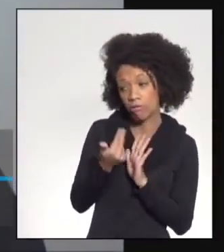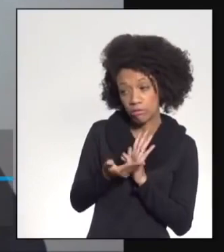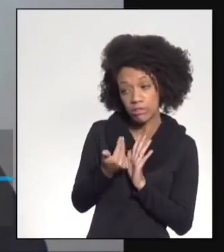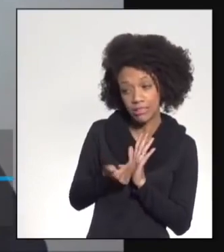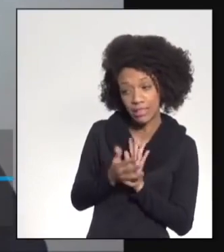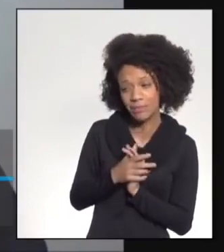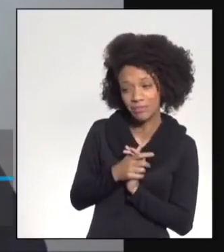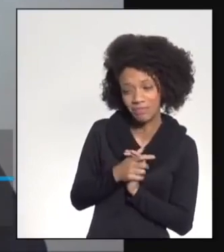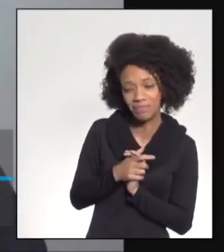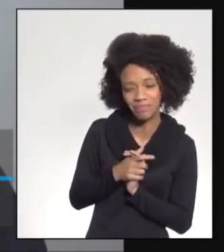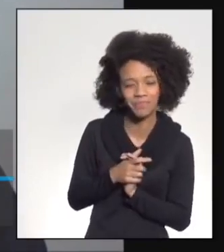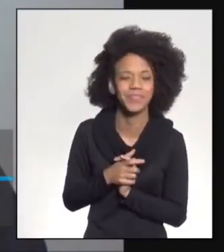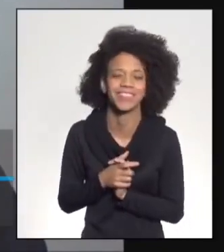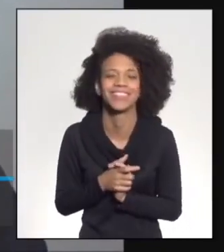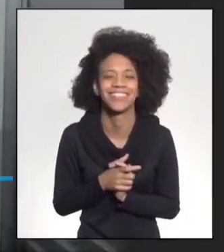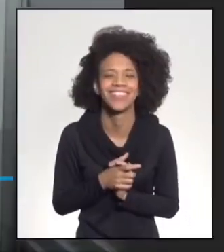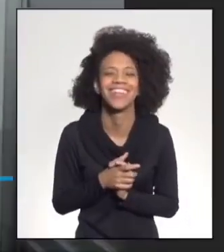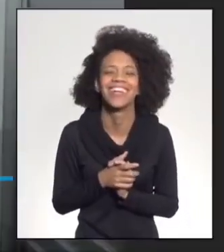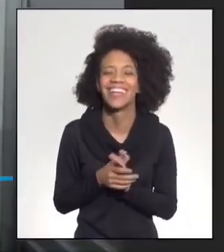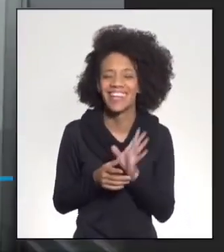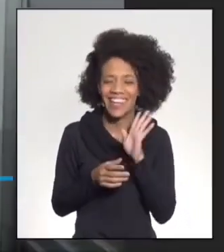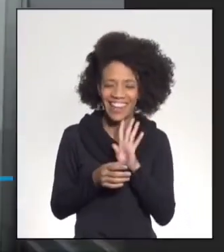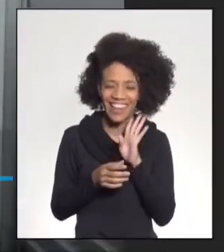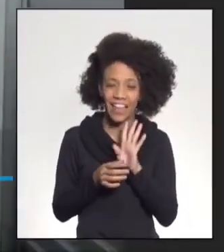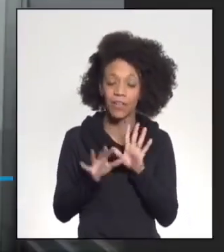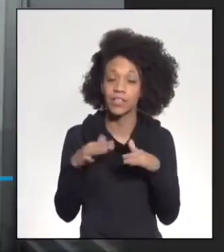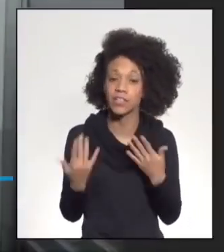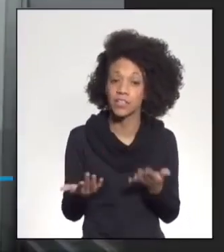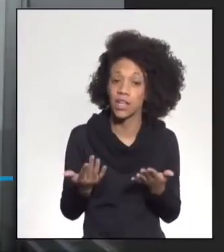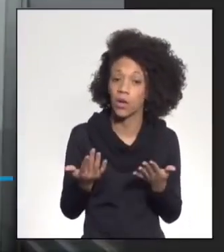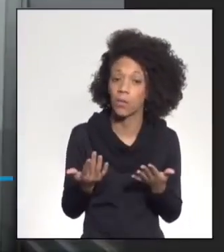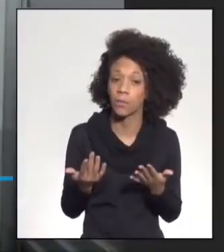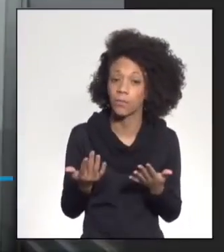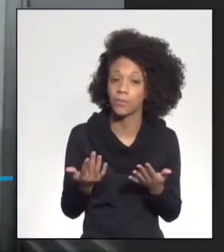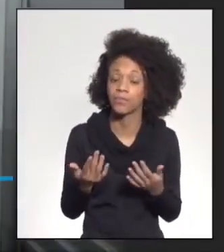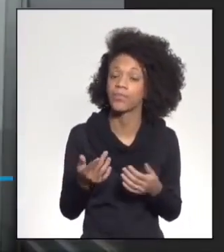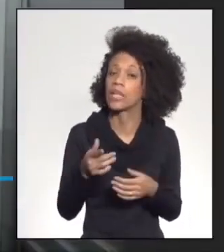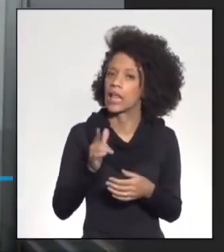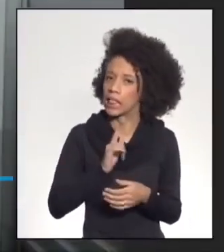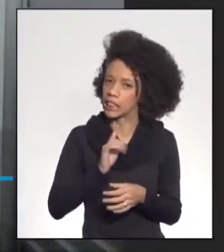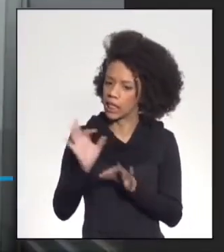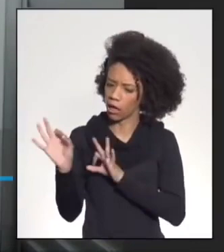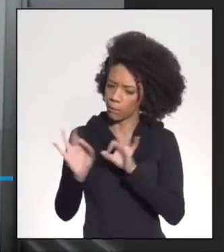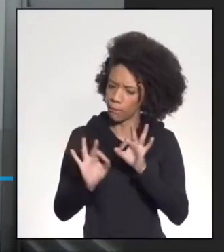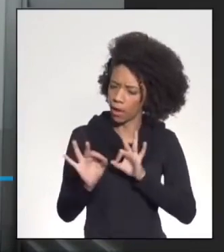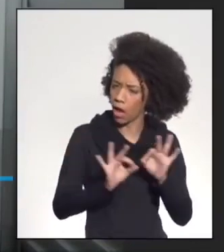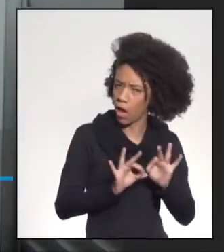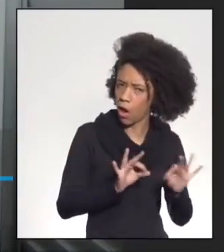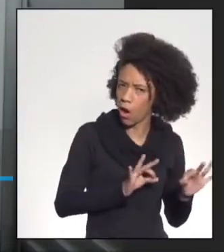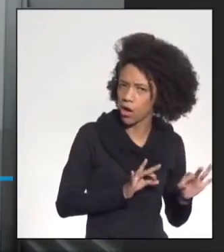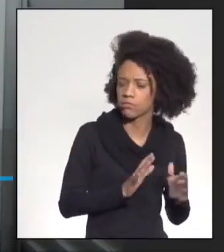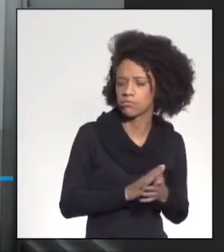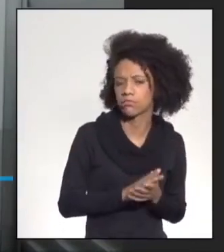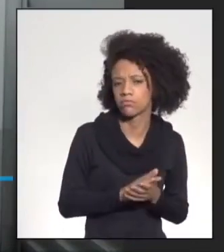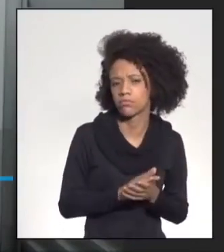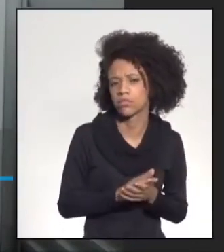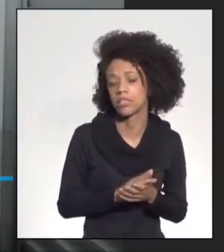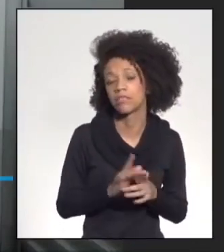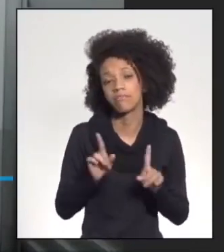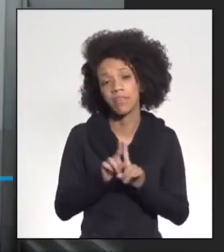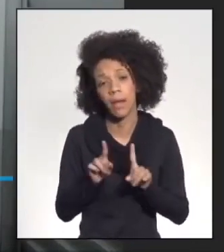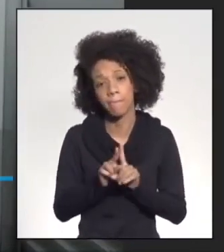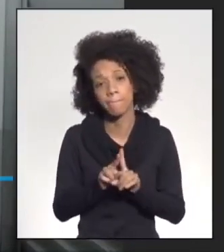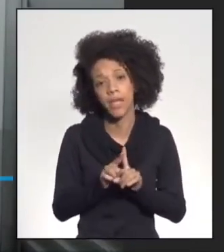Bacana, professor. Então, pessoal, vocês veem que tem uma ordem, e ela tem além da ordem, ela